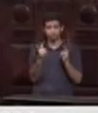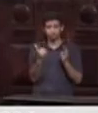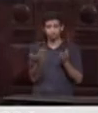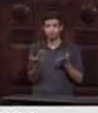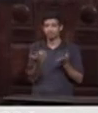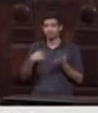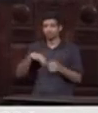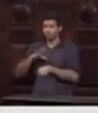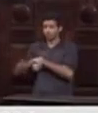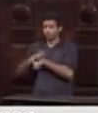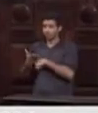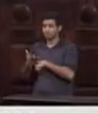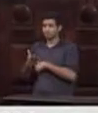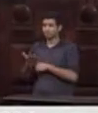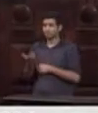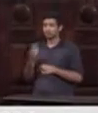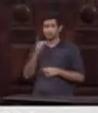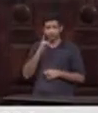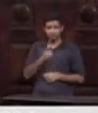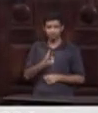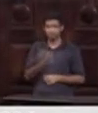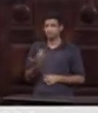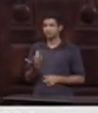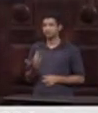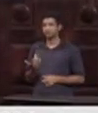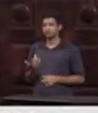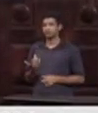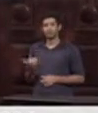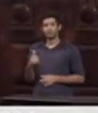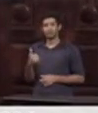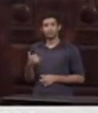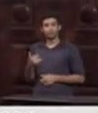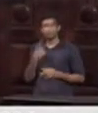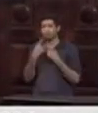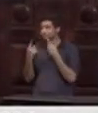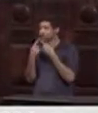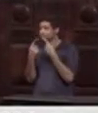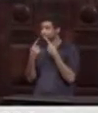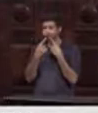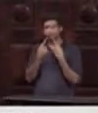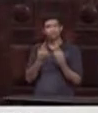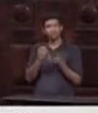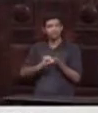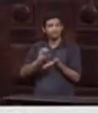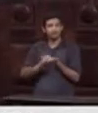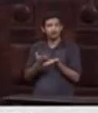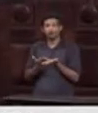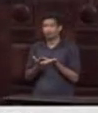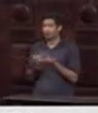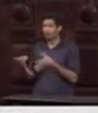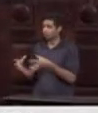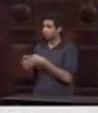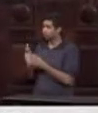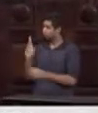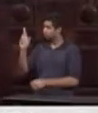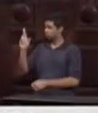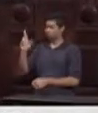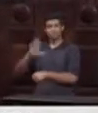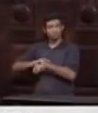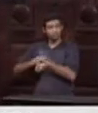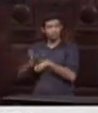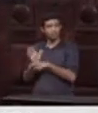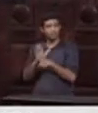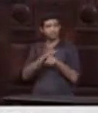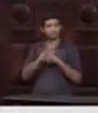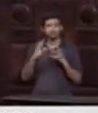uma comunidade ocupada e sitiada sem o diálogo necessário com o comando da segurança pública no nosso Estado,